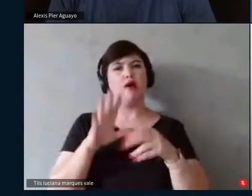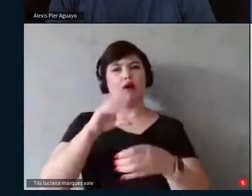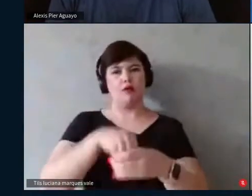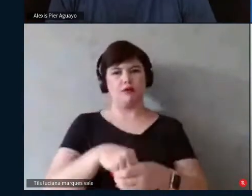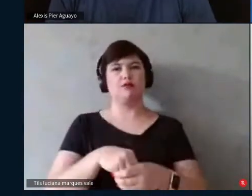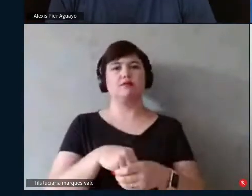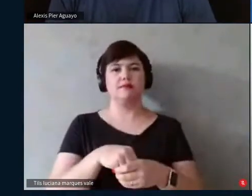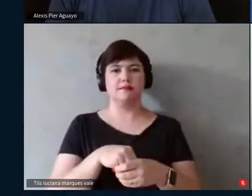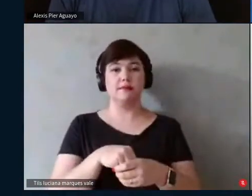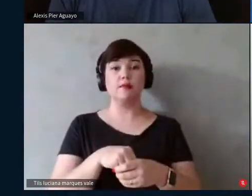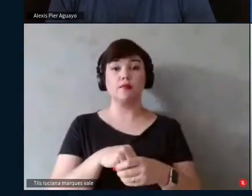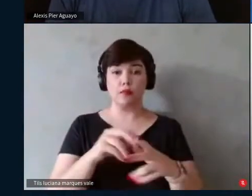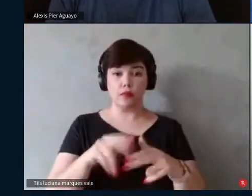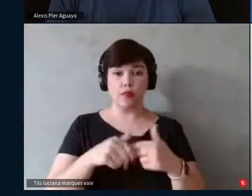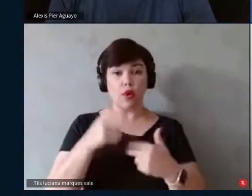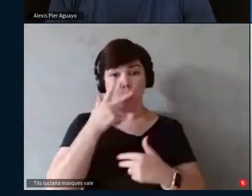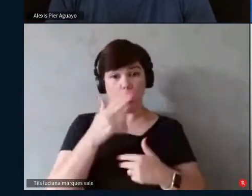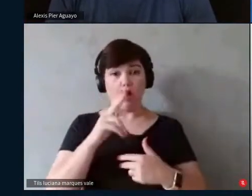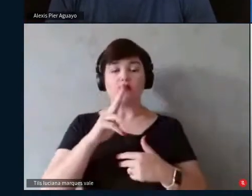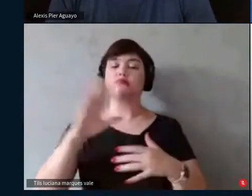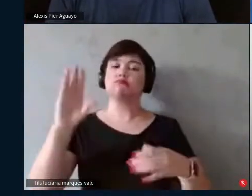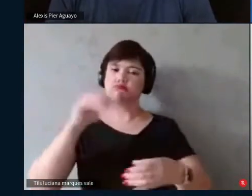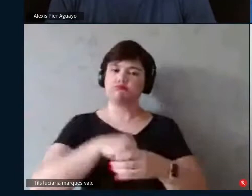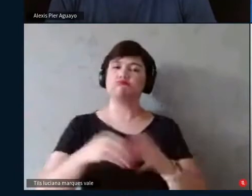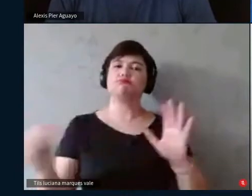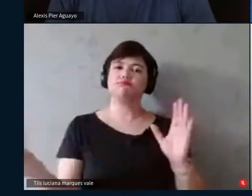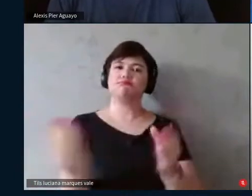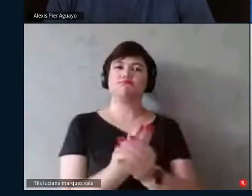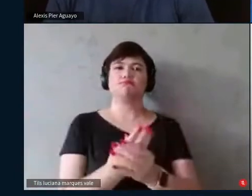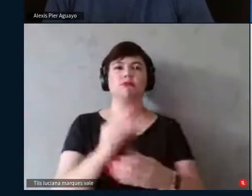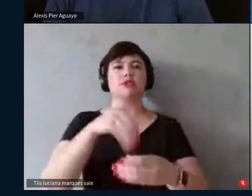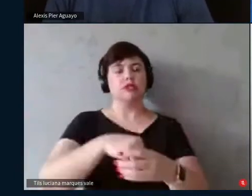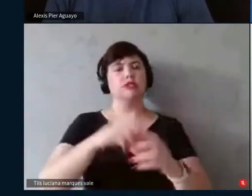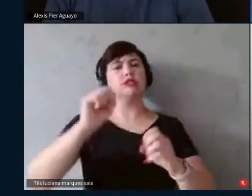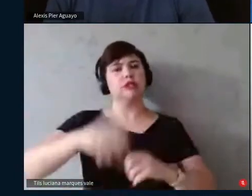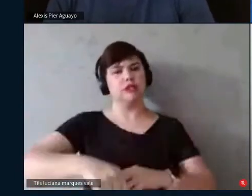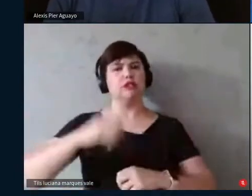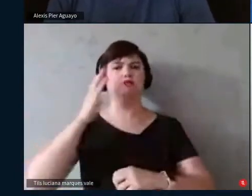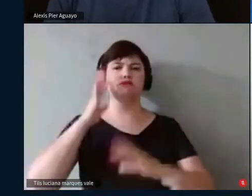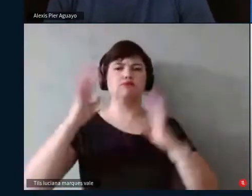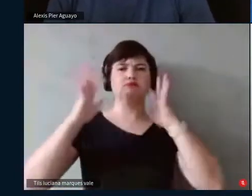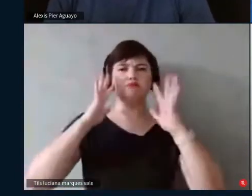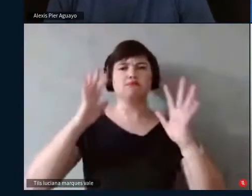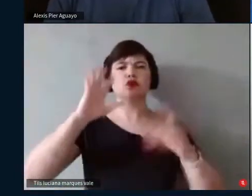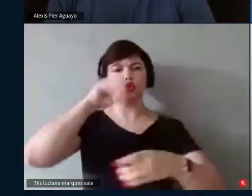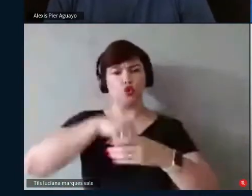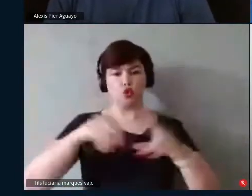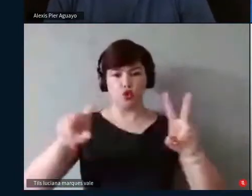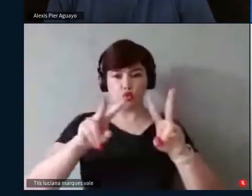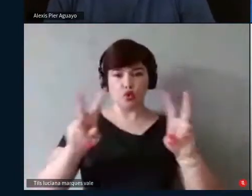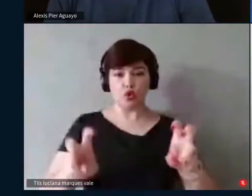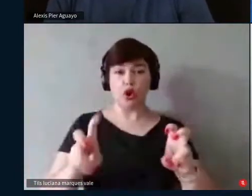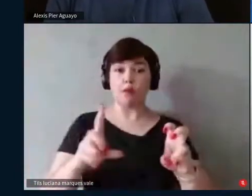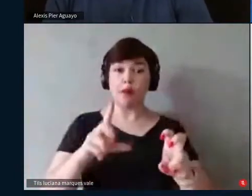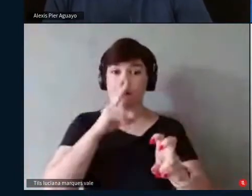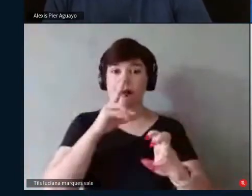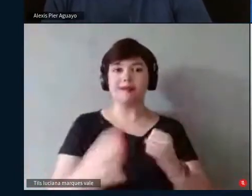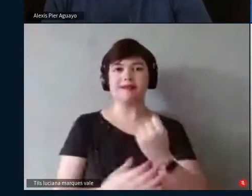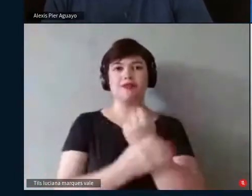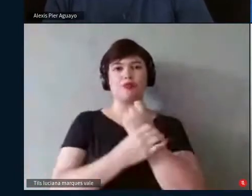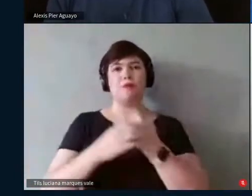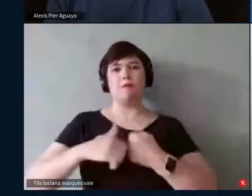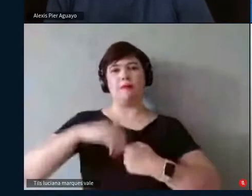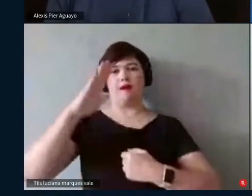Então, eu acho que tinha autoridade para embasar a reflexão a partir daquilo que deu segurança, né, Pierre?